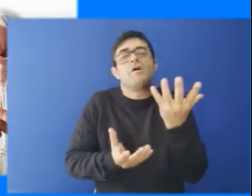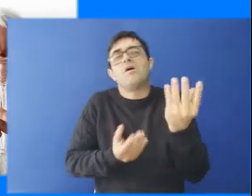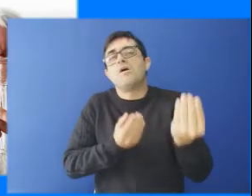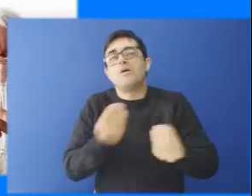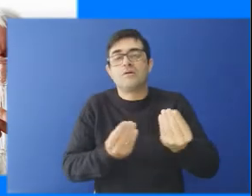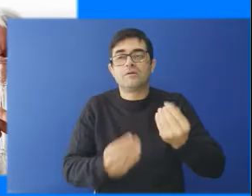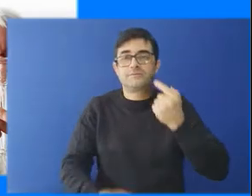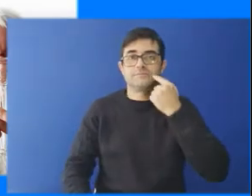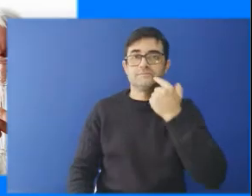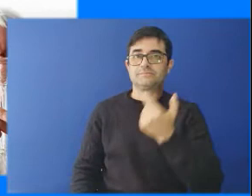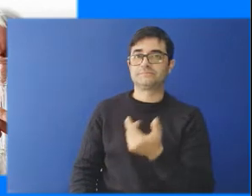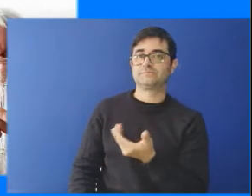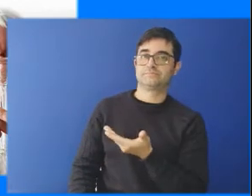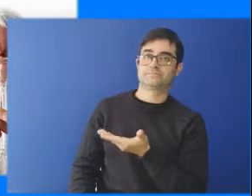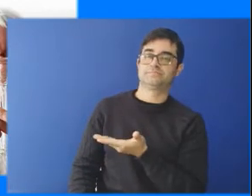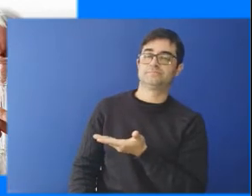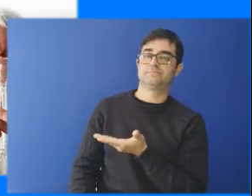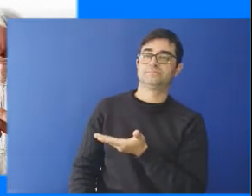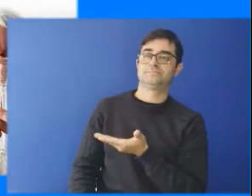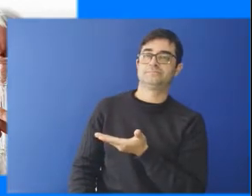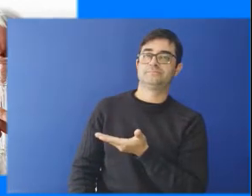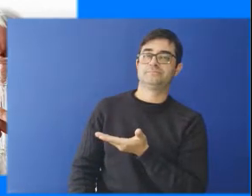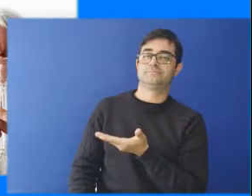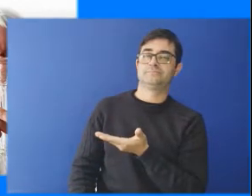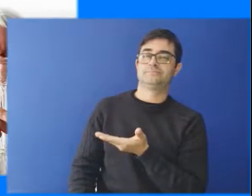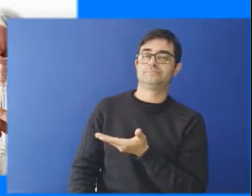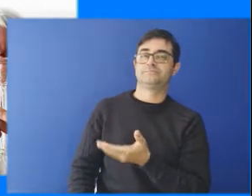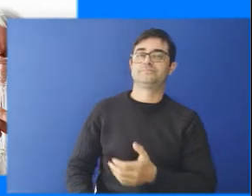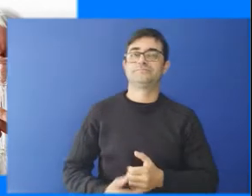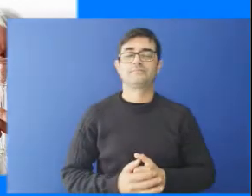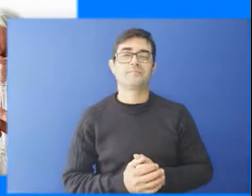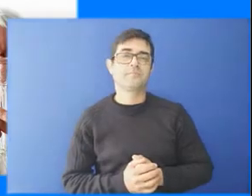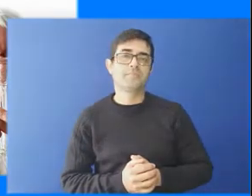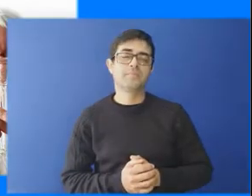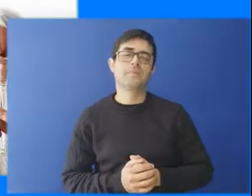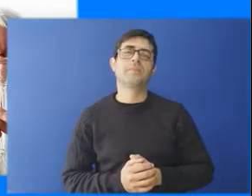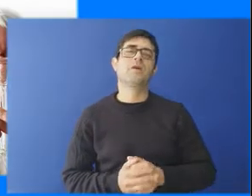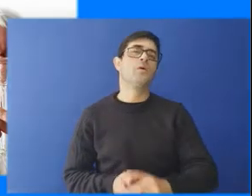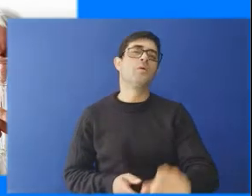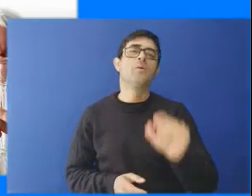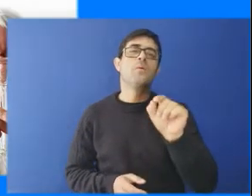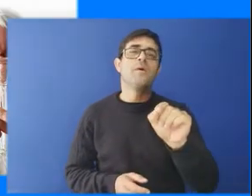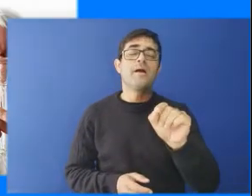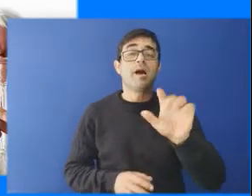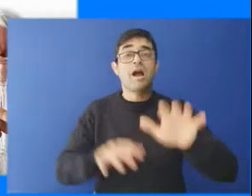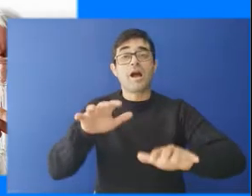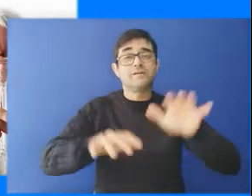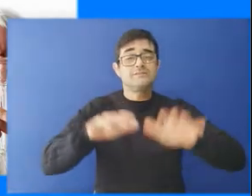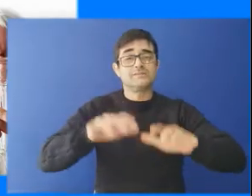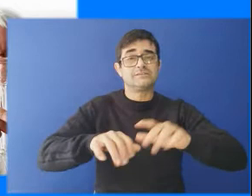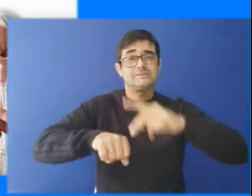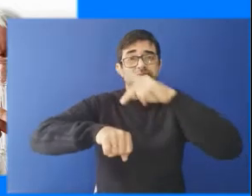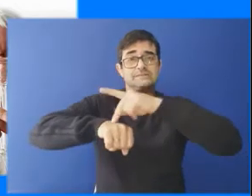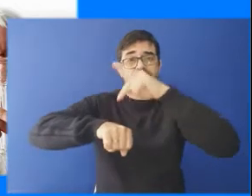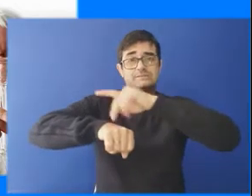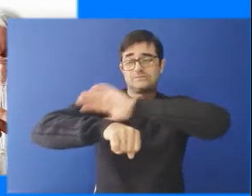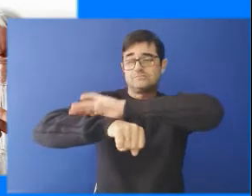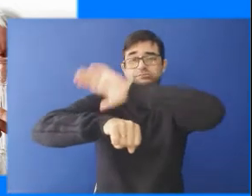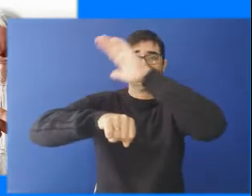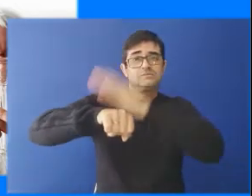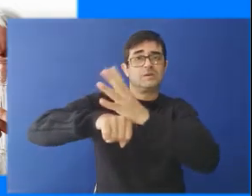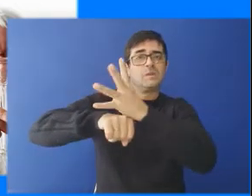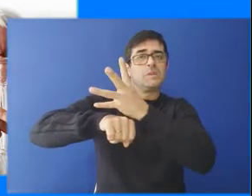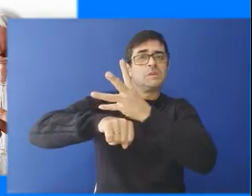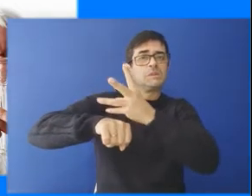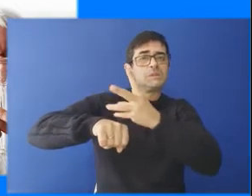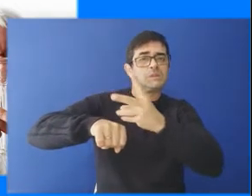forma? Existem diferentes mecanismos que a gente pode destacar ou falar, mas o mais comum